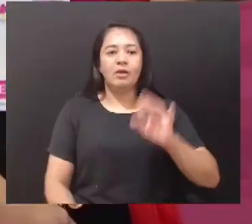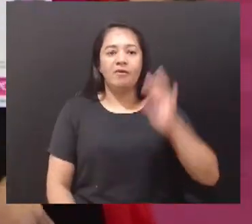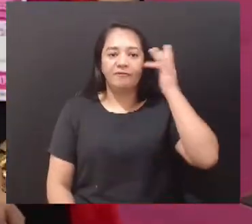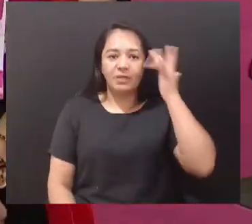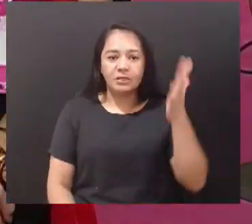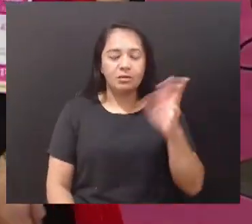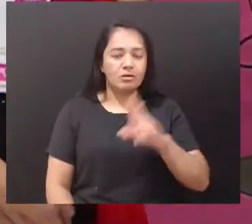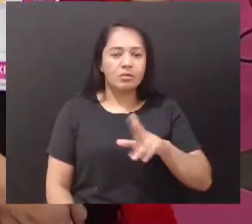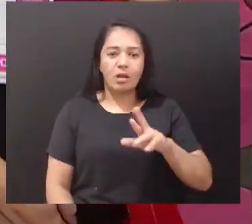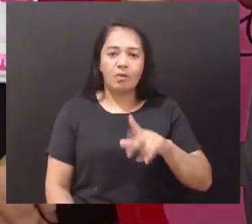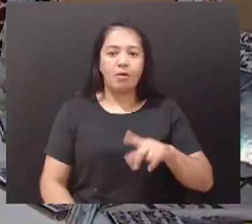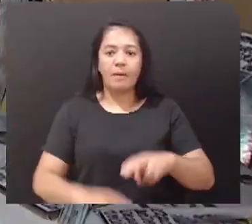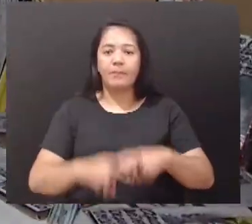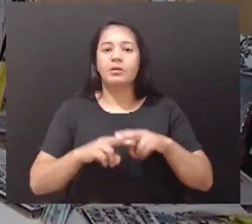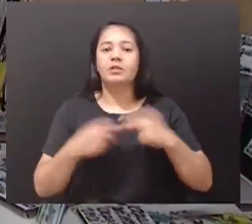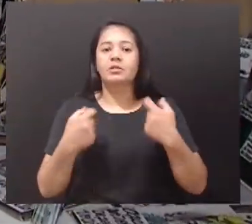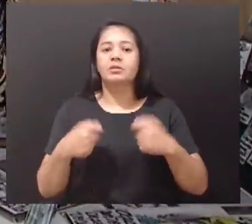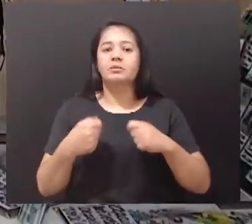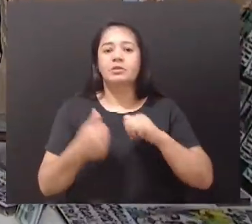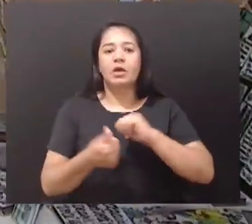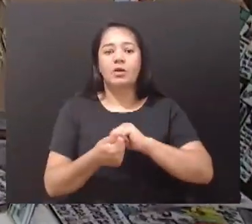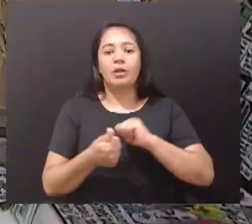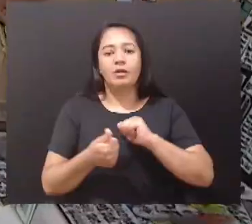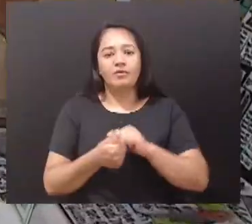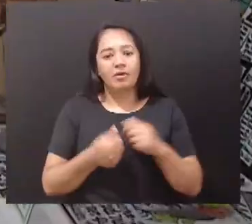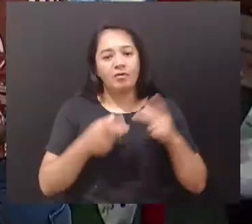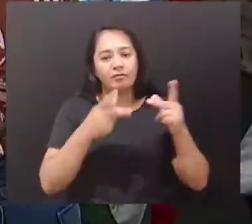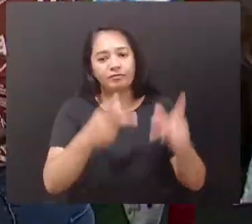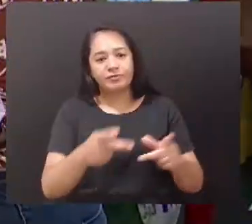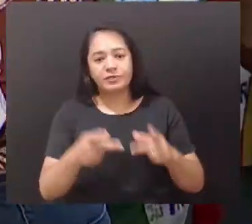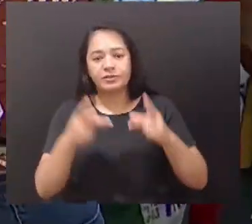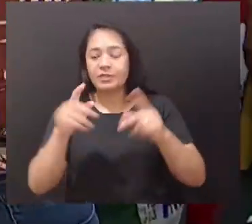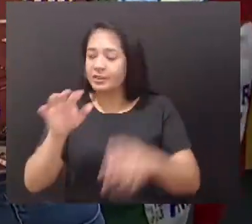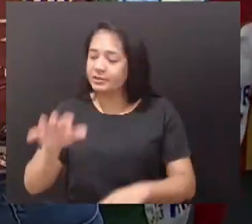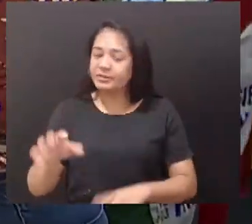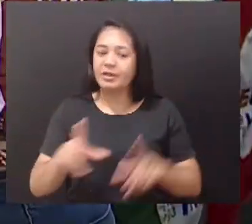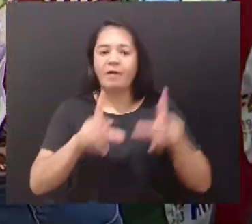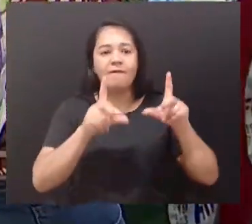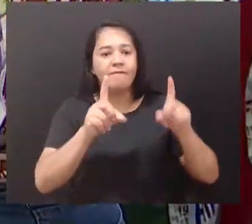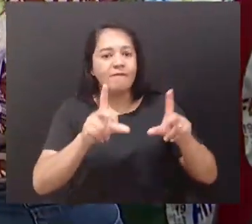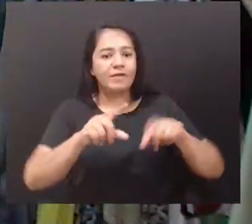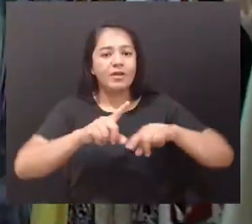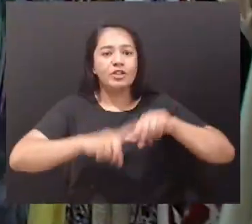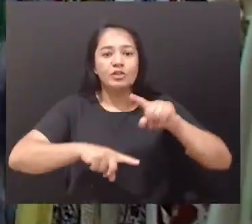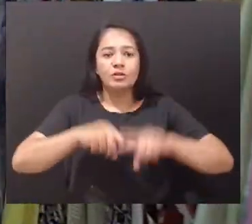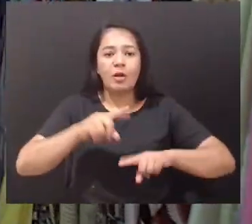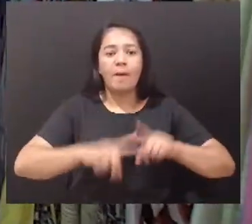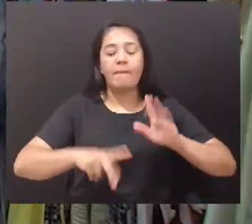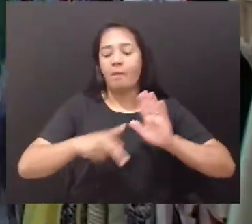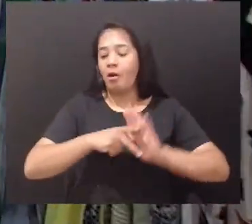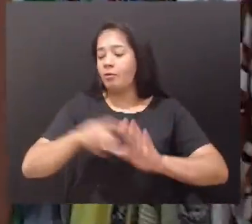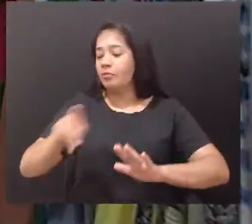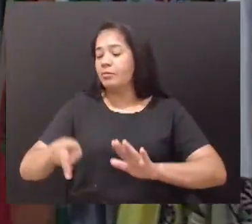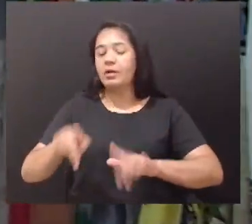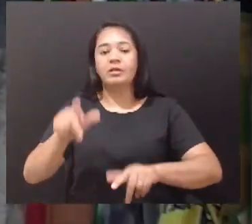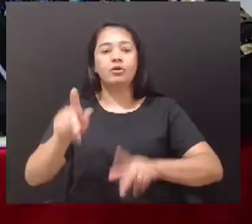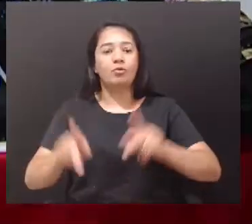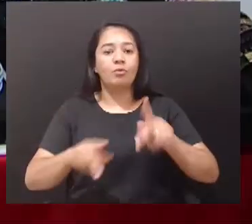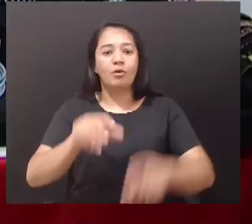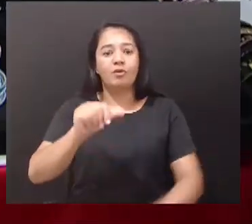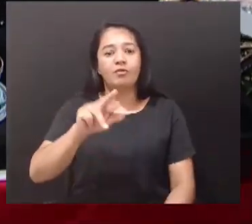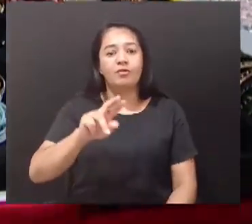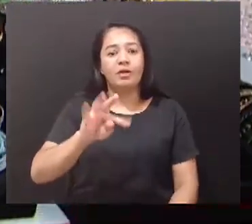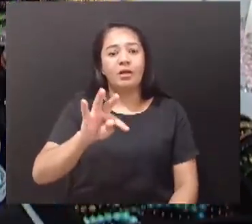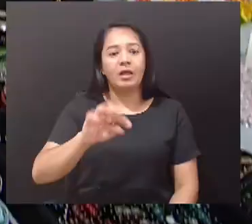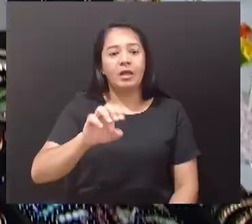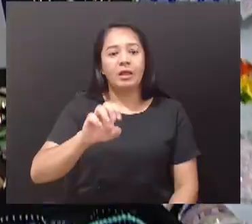se qualificar, tem que visitar feiras como essa, que vende artigos para os próprios artesãos, para poder desenvolver suas peças de